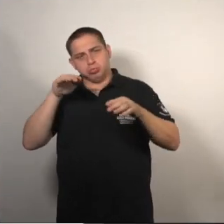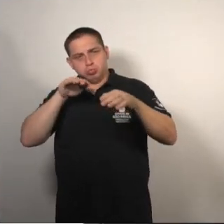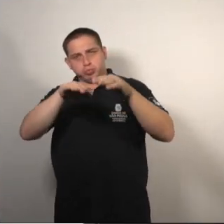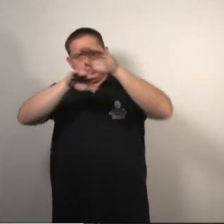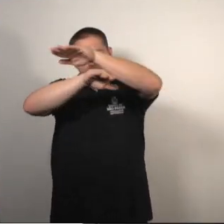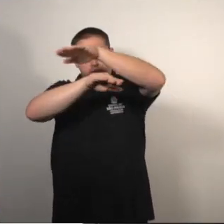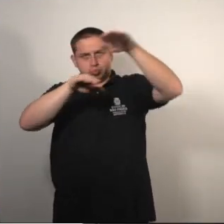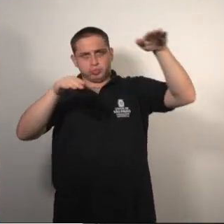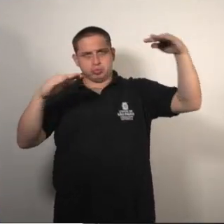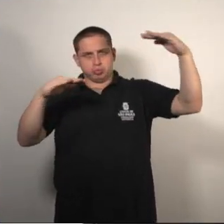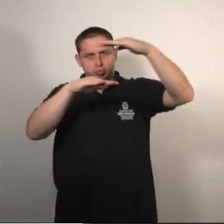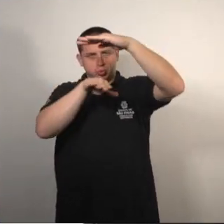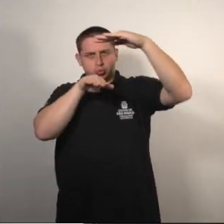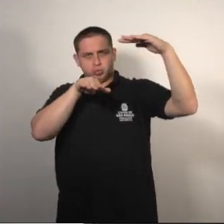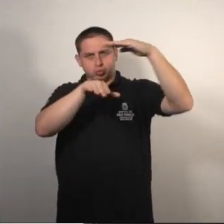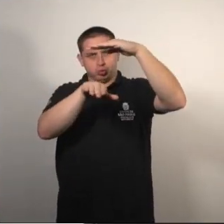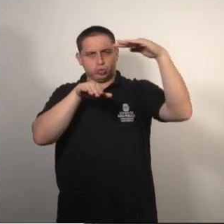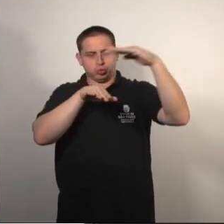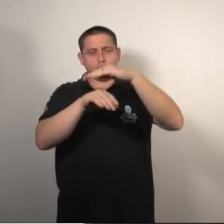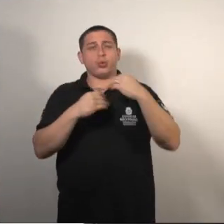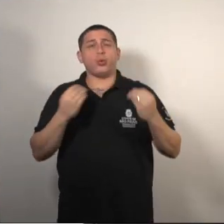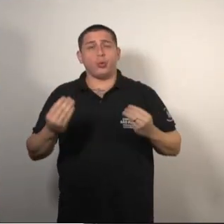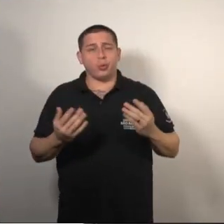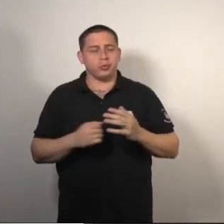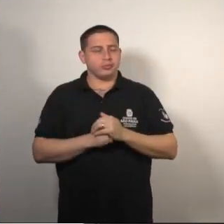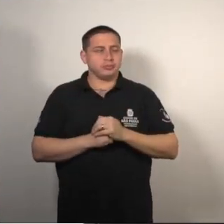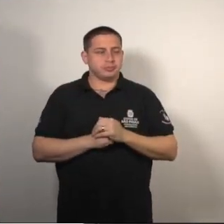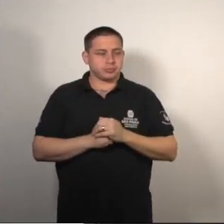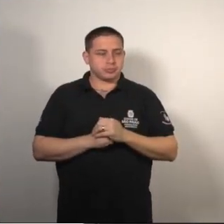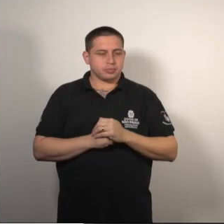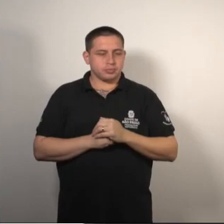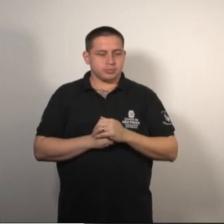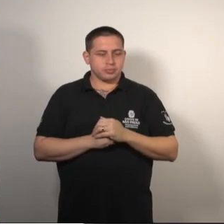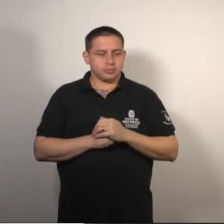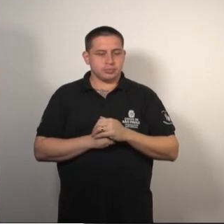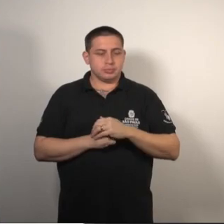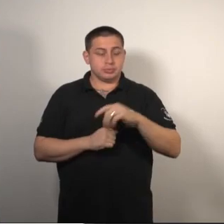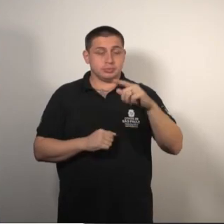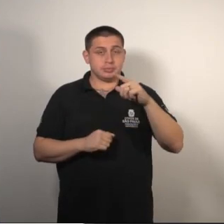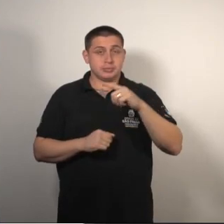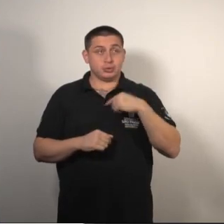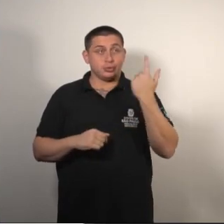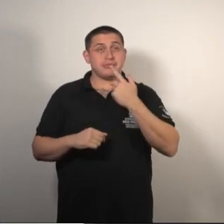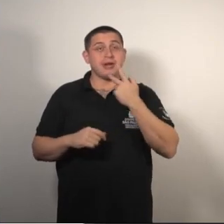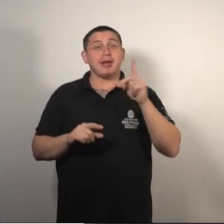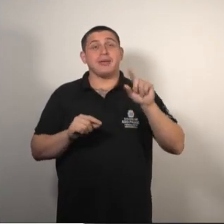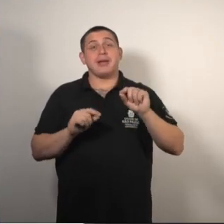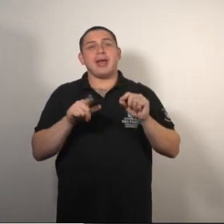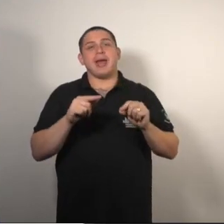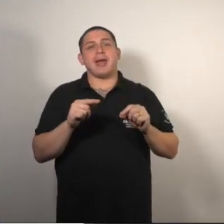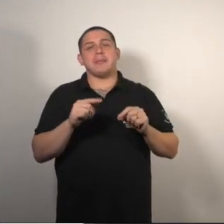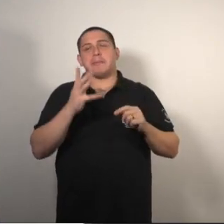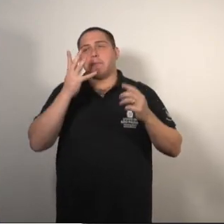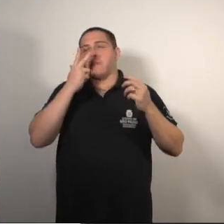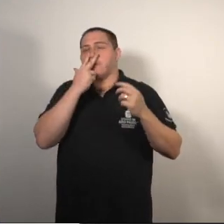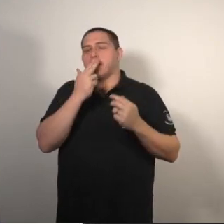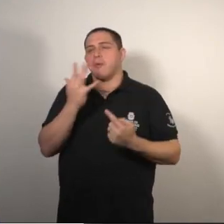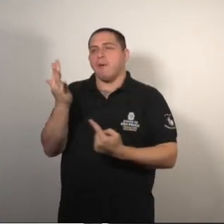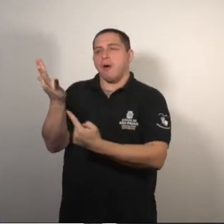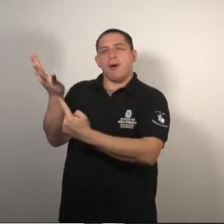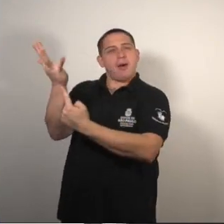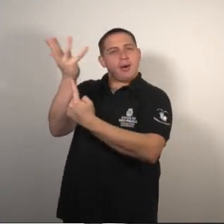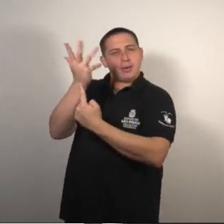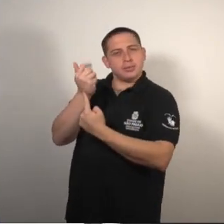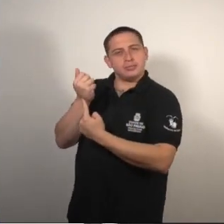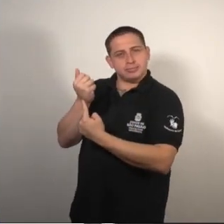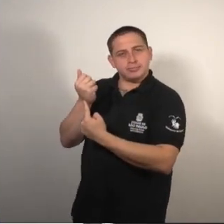arte especiais, é uma sensibilidade de engenheiro, né, que a gente chama de obras de arte, essas estruturas que ficam aí